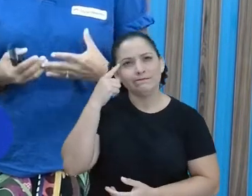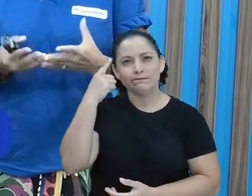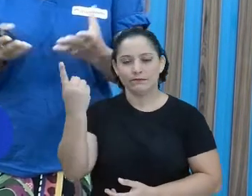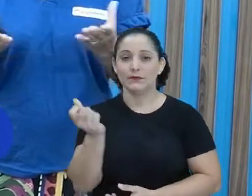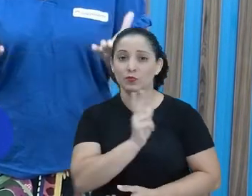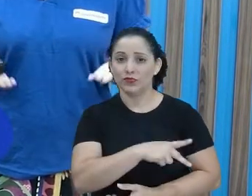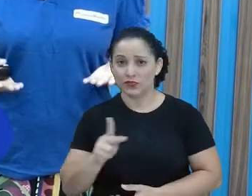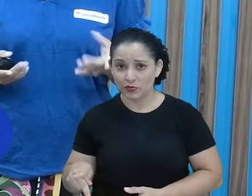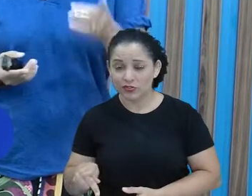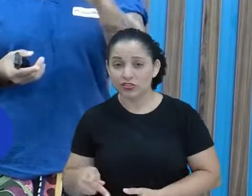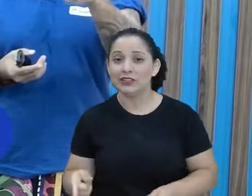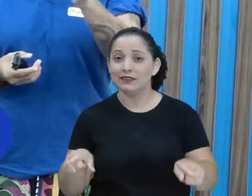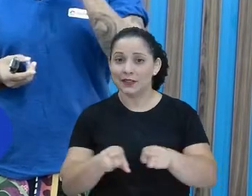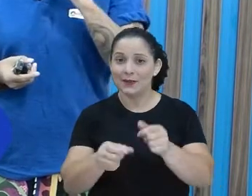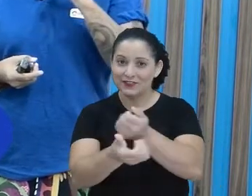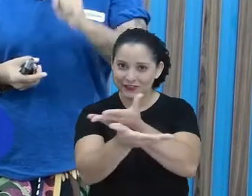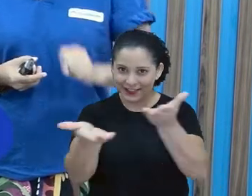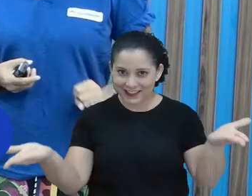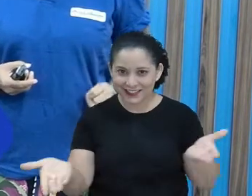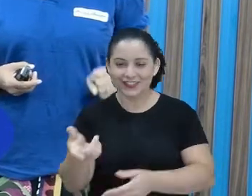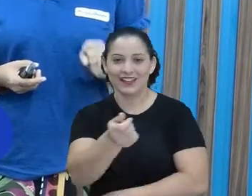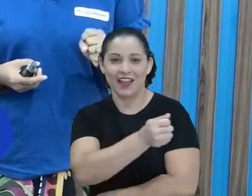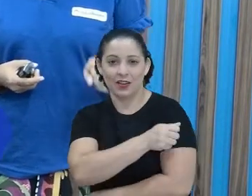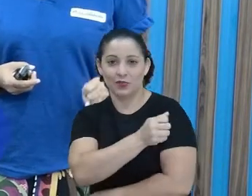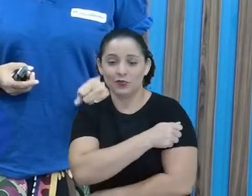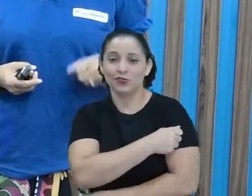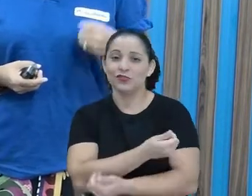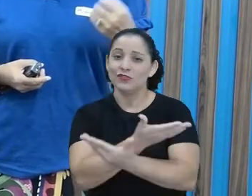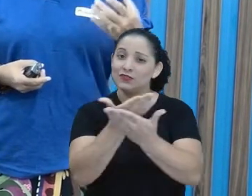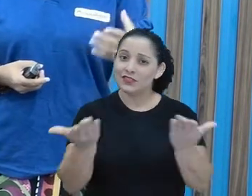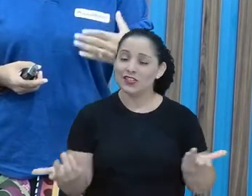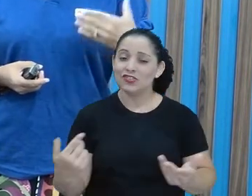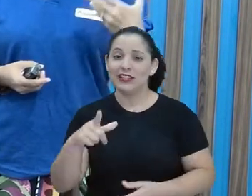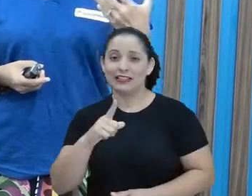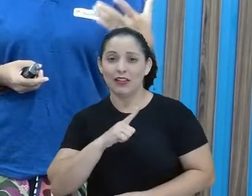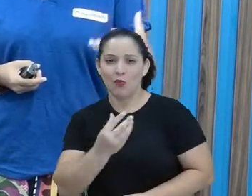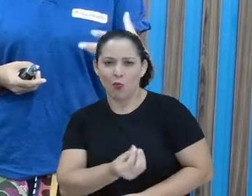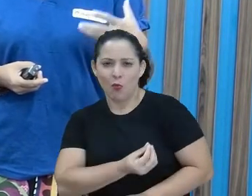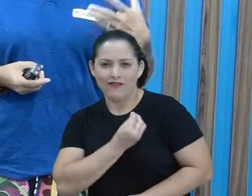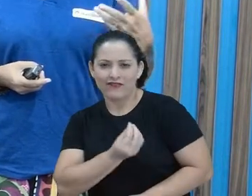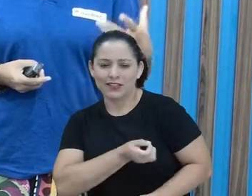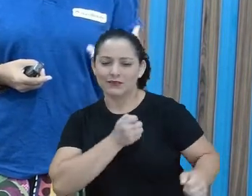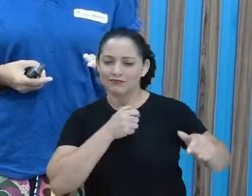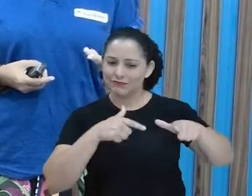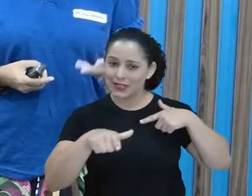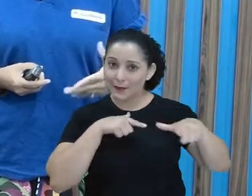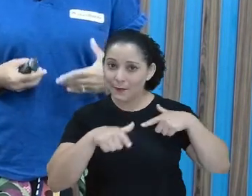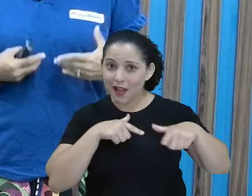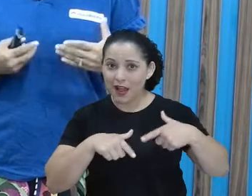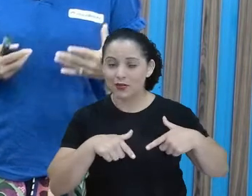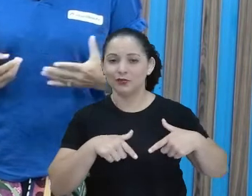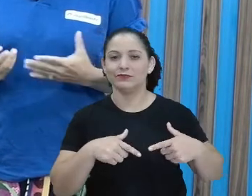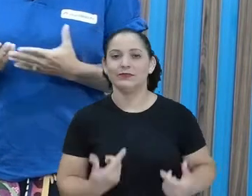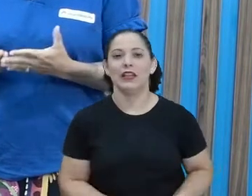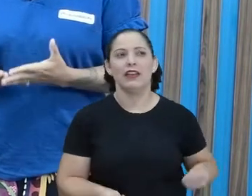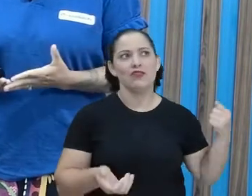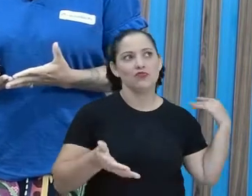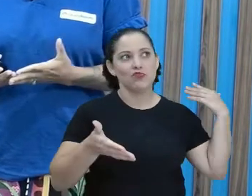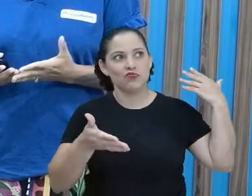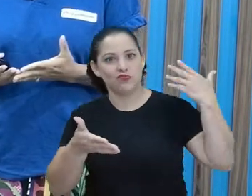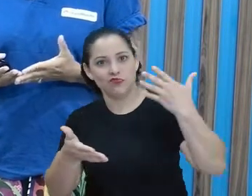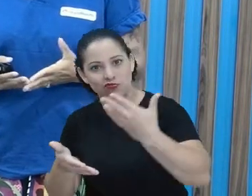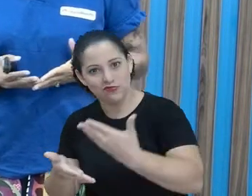os nossos estudantes, vocês, vêm de uma carga horária de trabalho, vêm de uma vida de